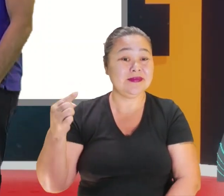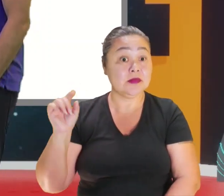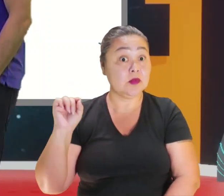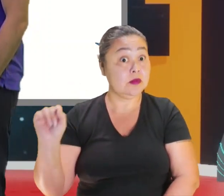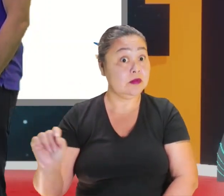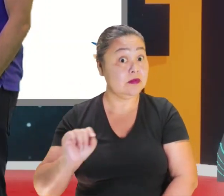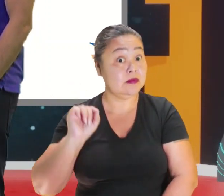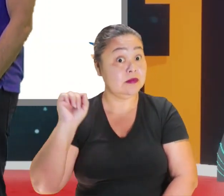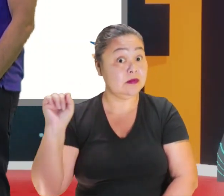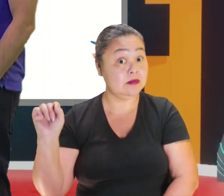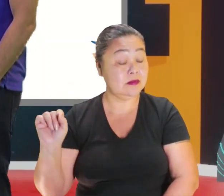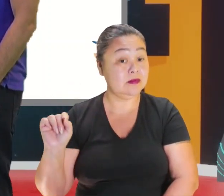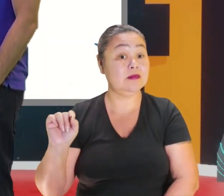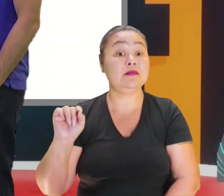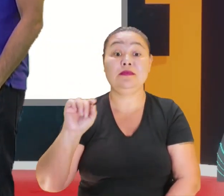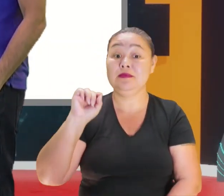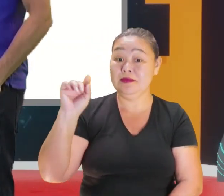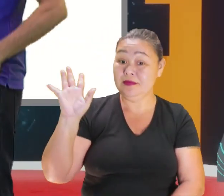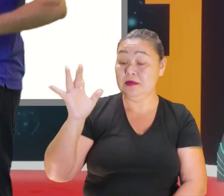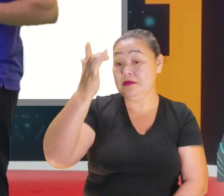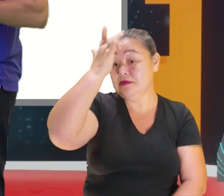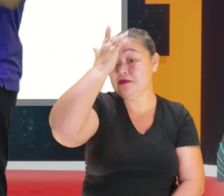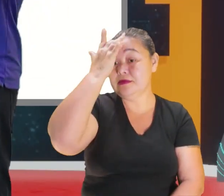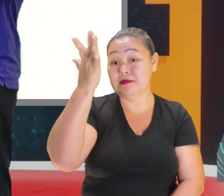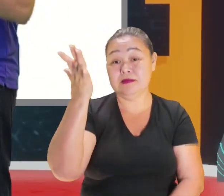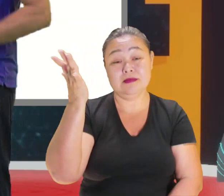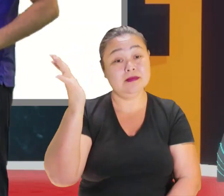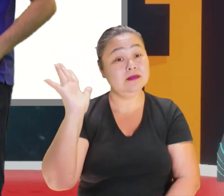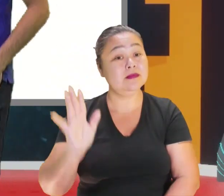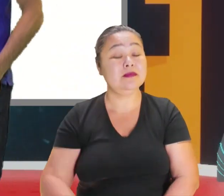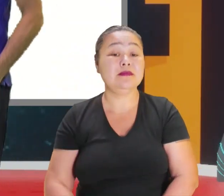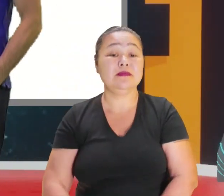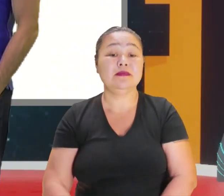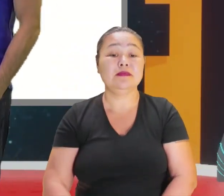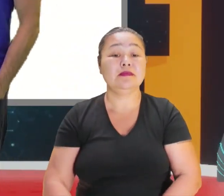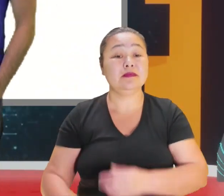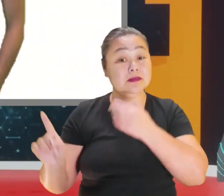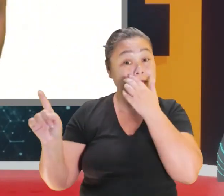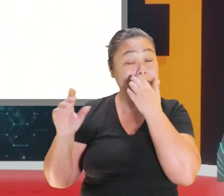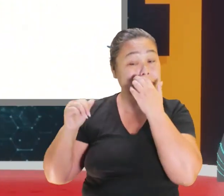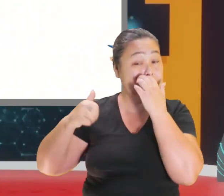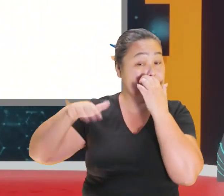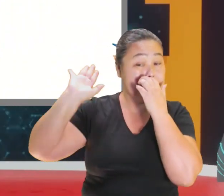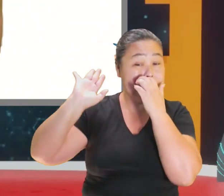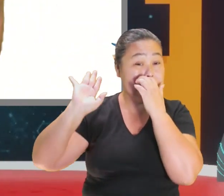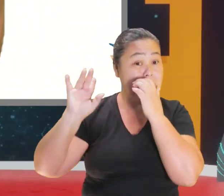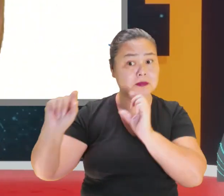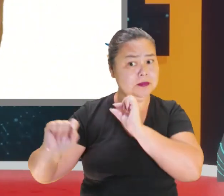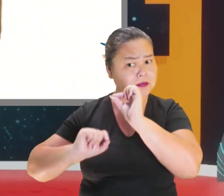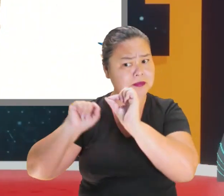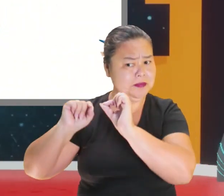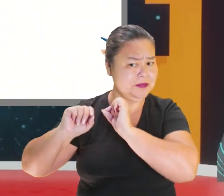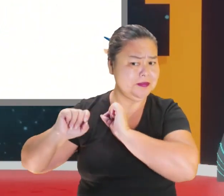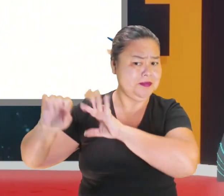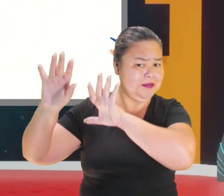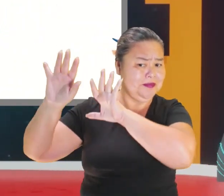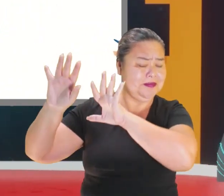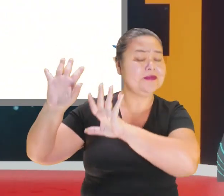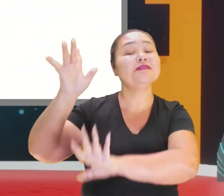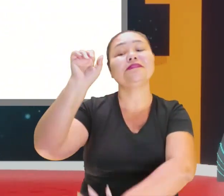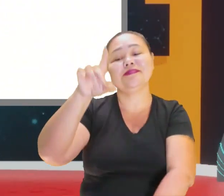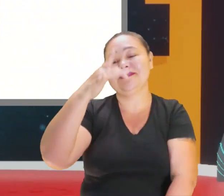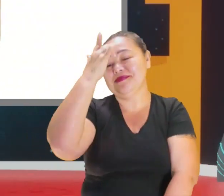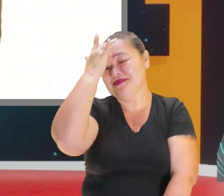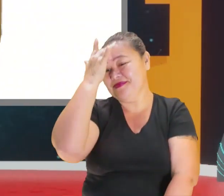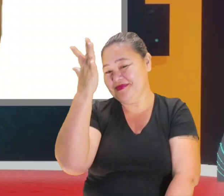quê? Aí, ó. Fica tudo fácil, hein? Tá revoltado. É o quê? Não, gente, é fácil, é